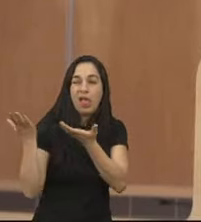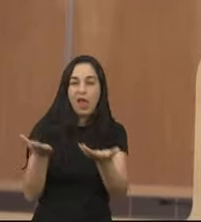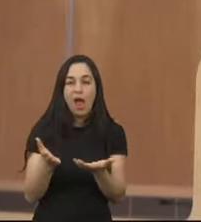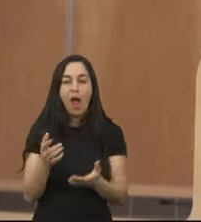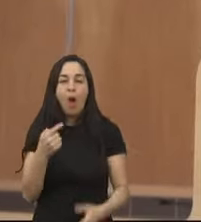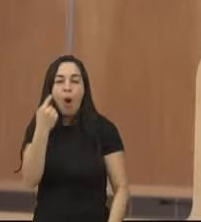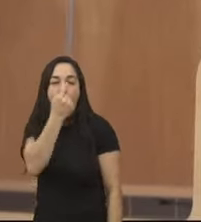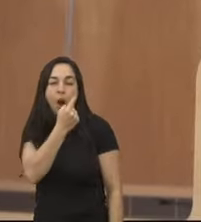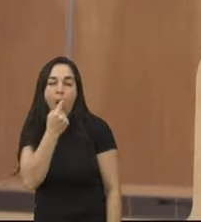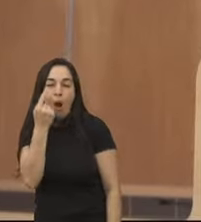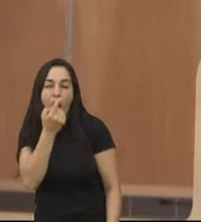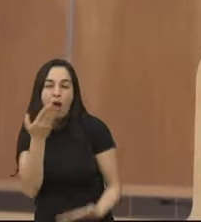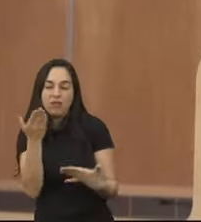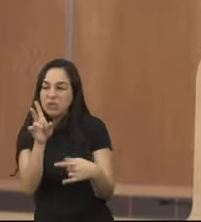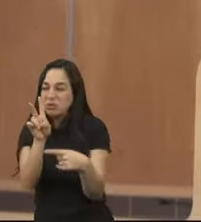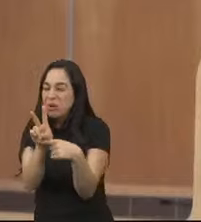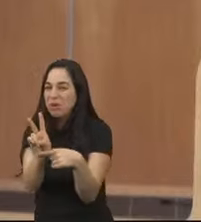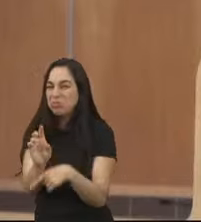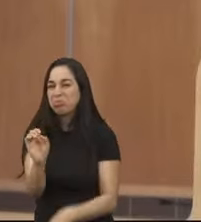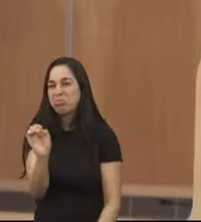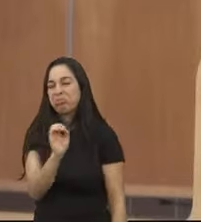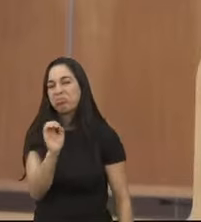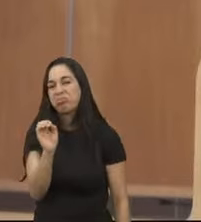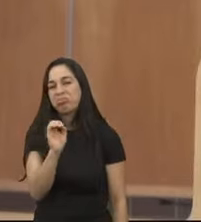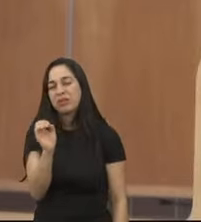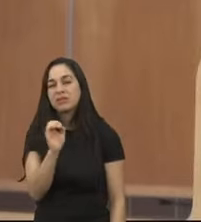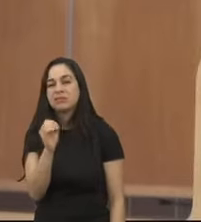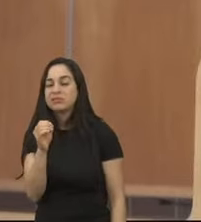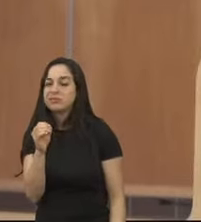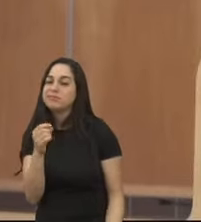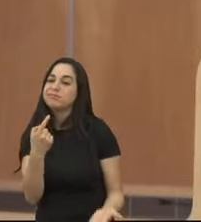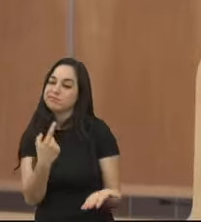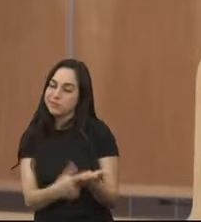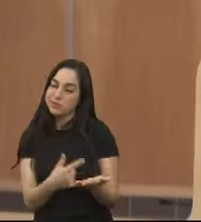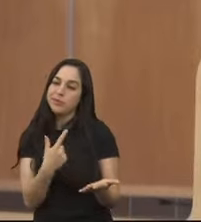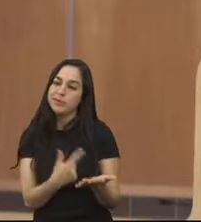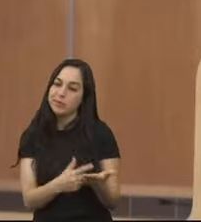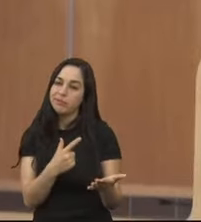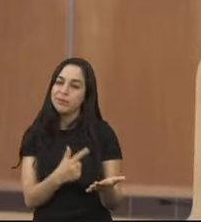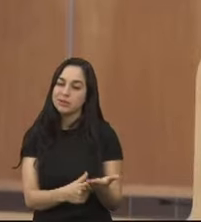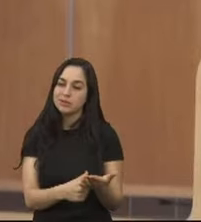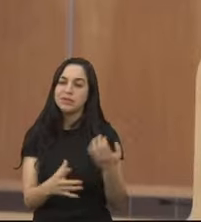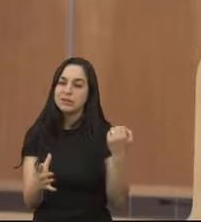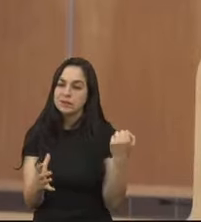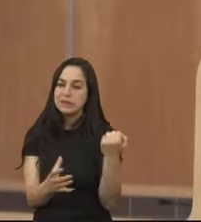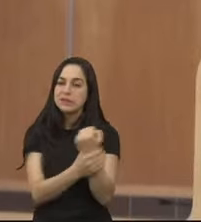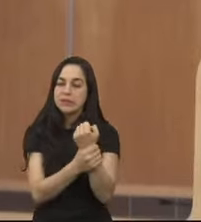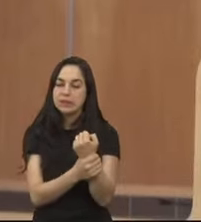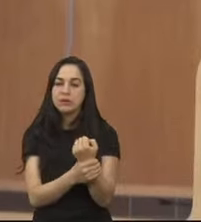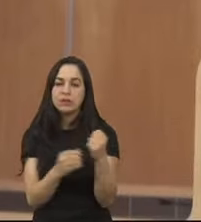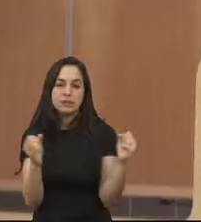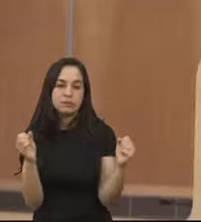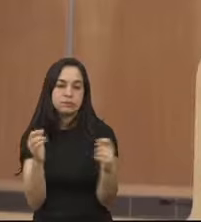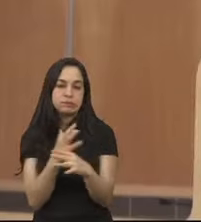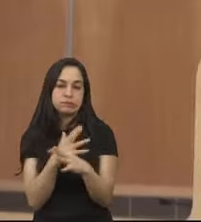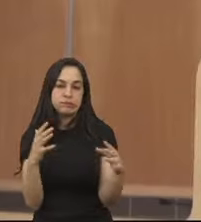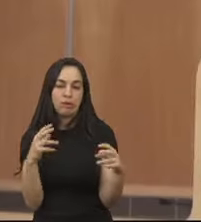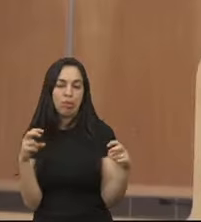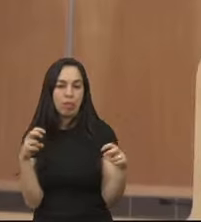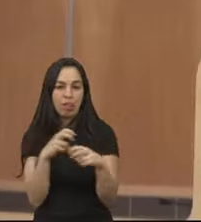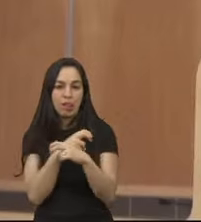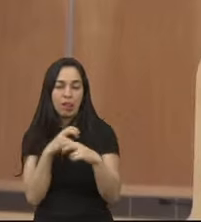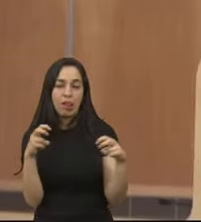exaustivas, falta de cuidados e, adicionalmente, compromete a segurança e a fluidez do tráfego, elevando